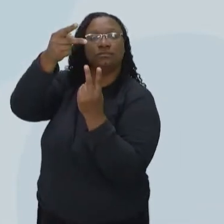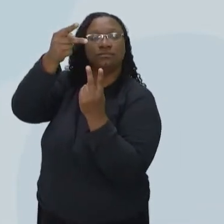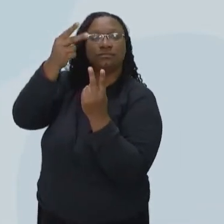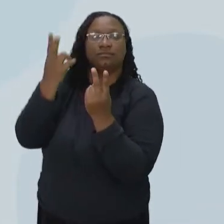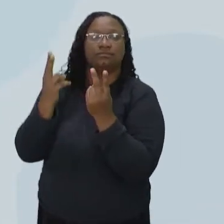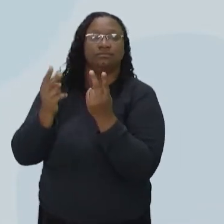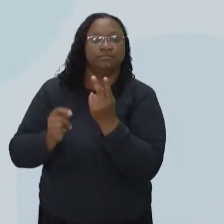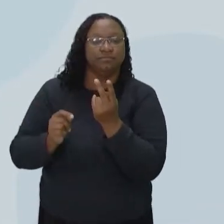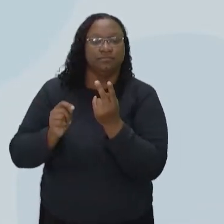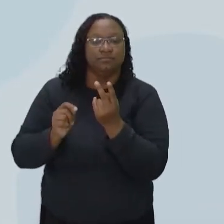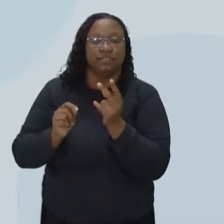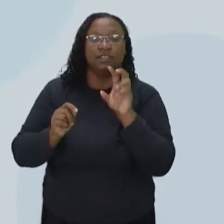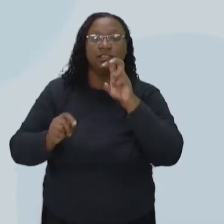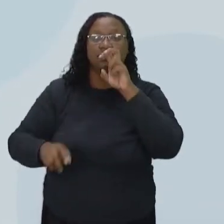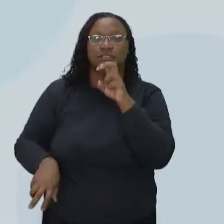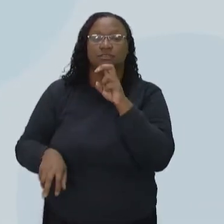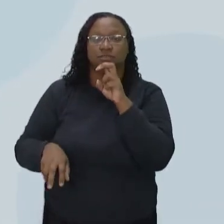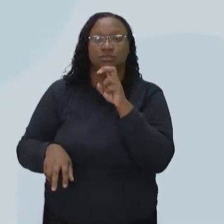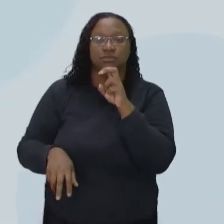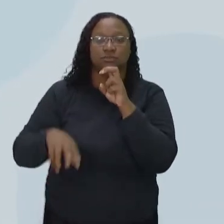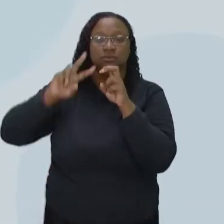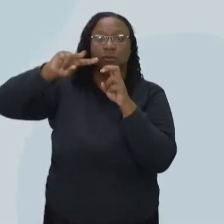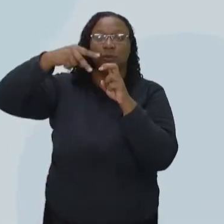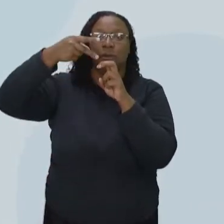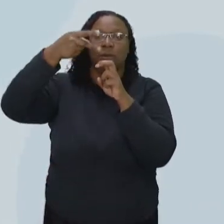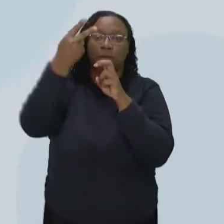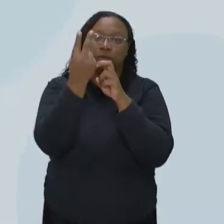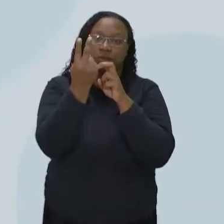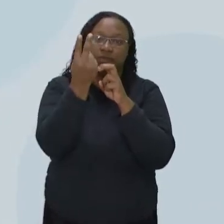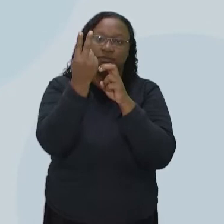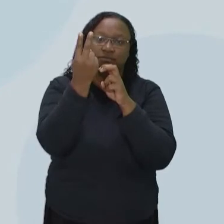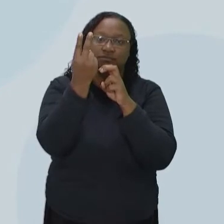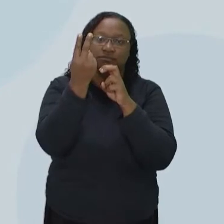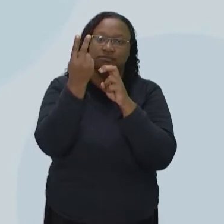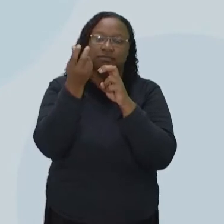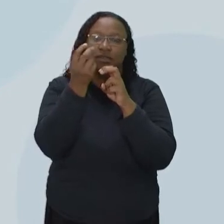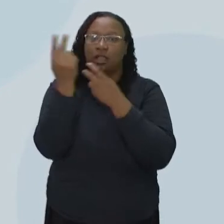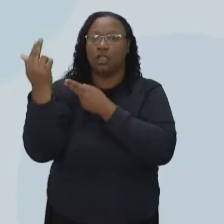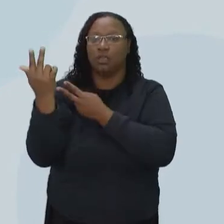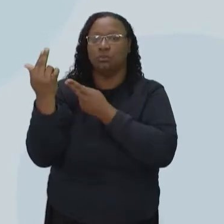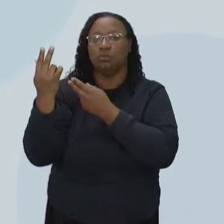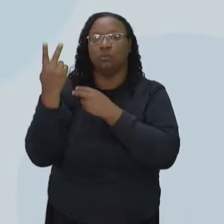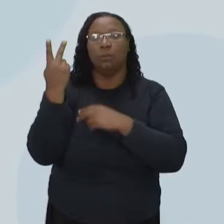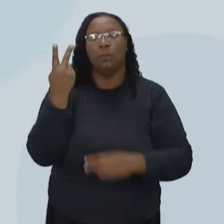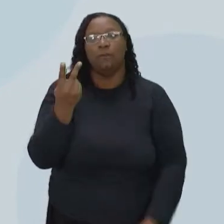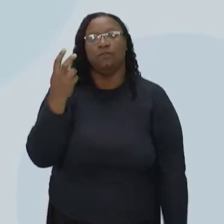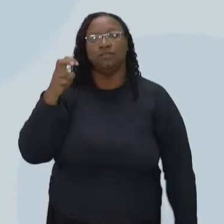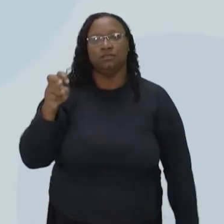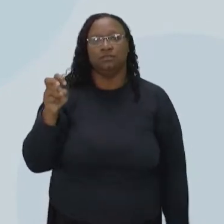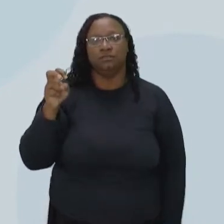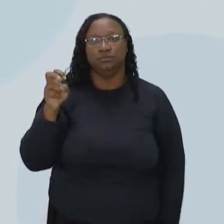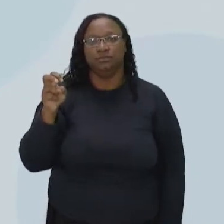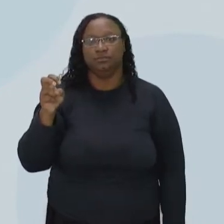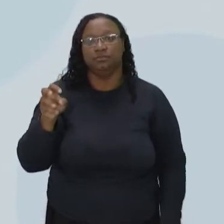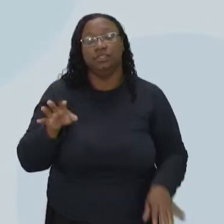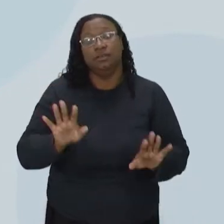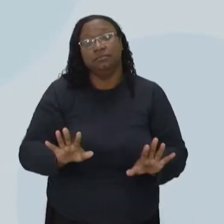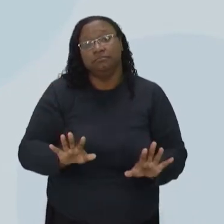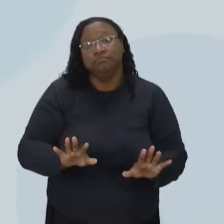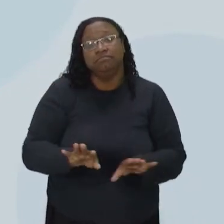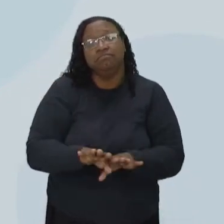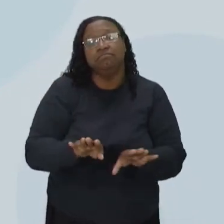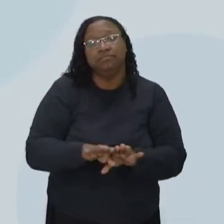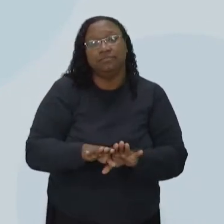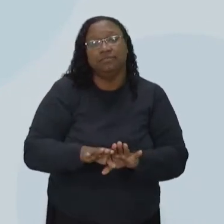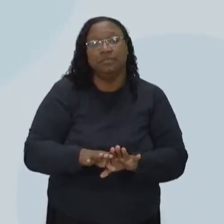ó, é 5, então tá fácil. 5 ao quadrado vai dar 25. Mas a potência também, que eu estou te falando,